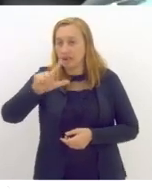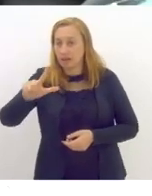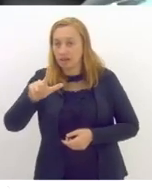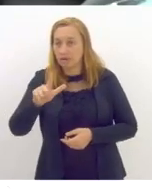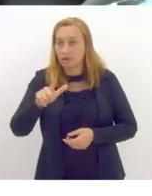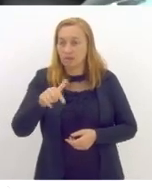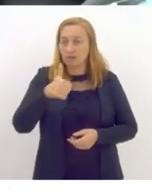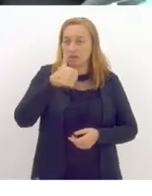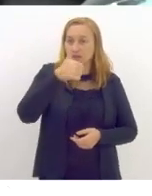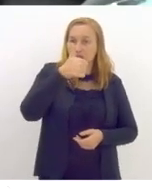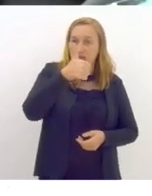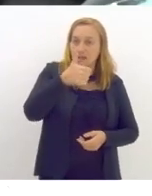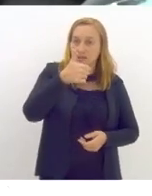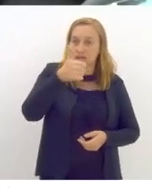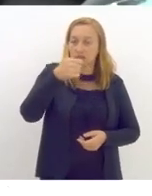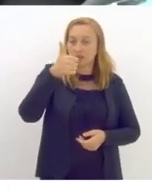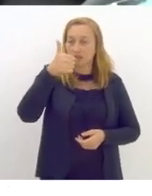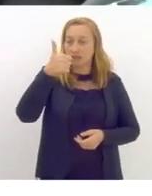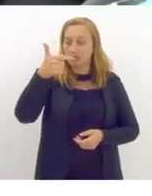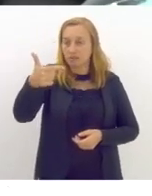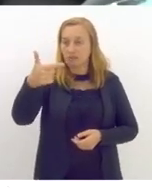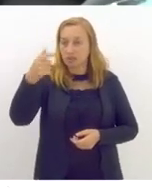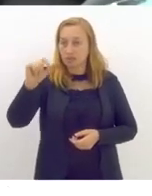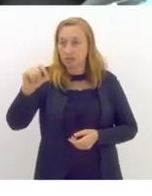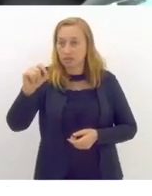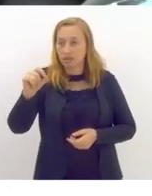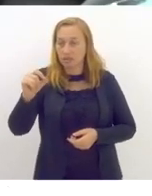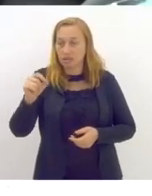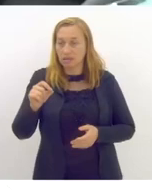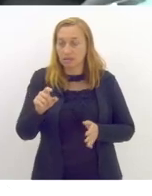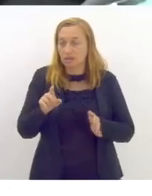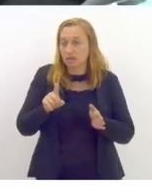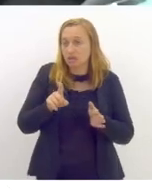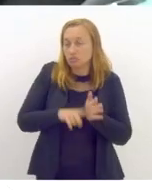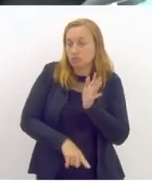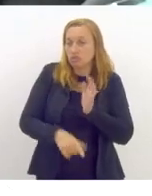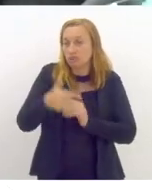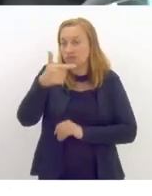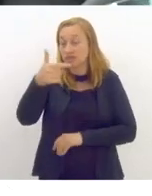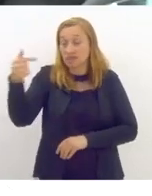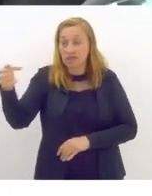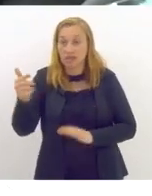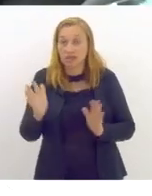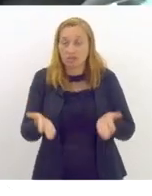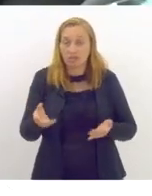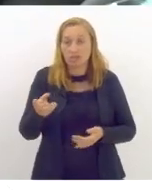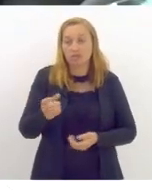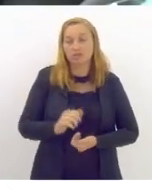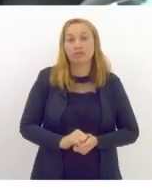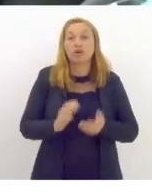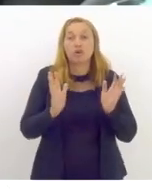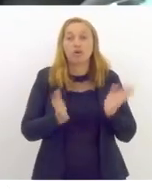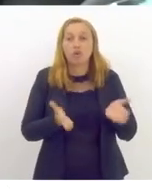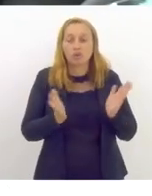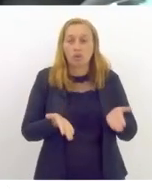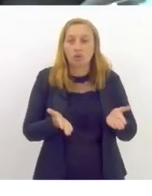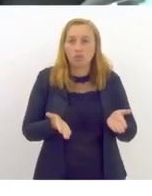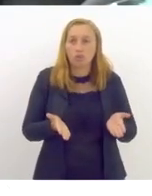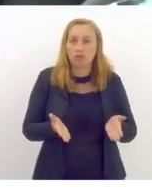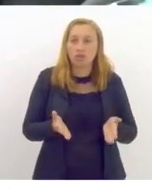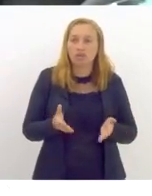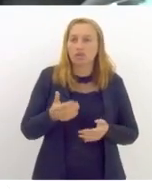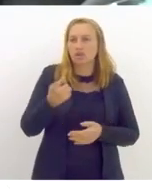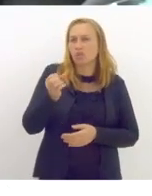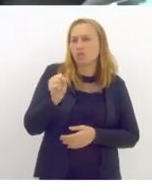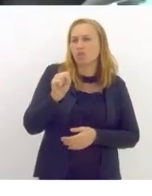doses para 27 quebrou a cidade hoje o petróleo tá na casa dos